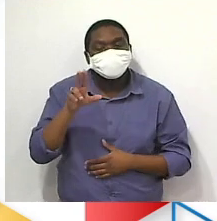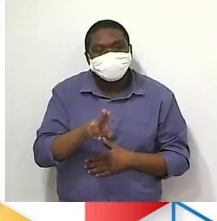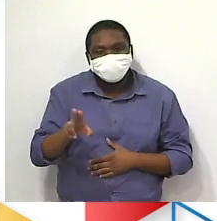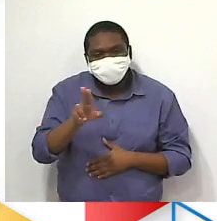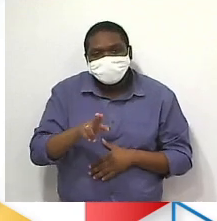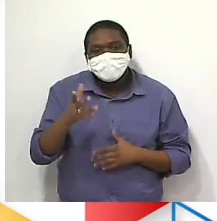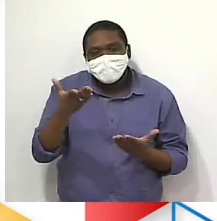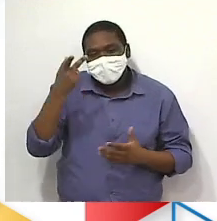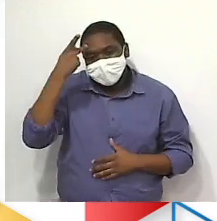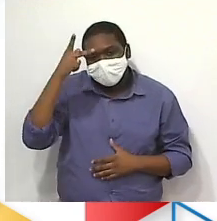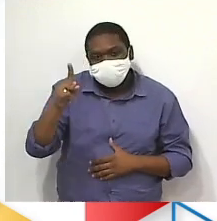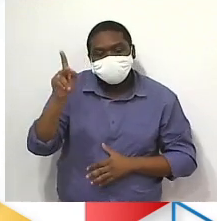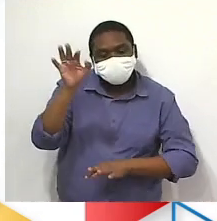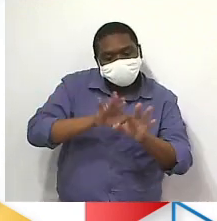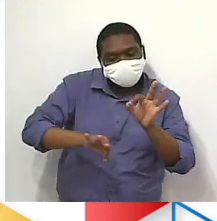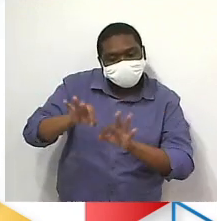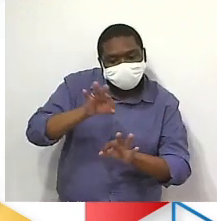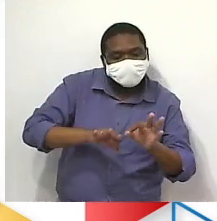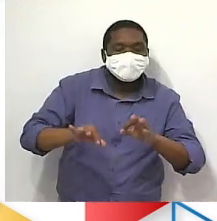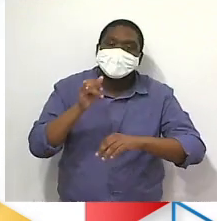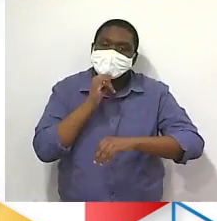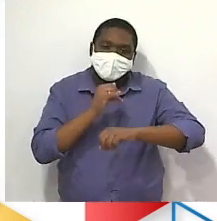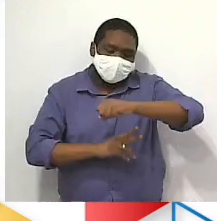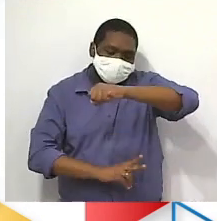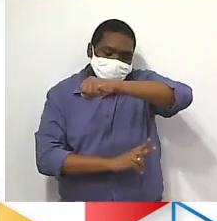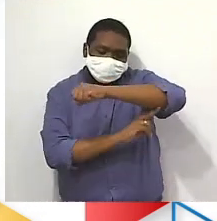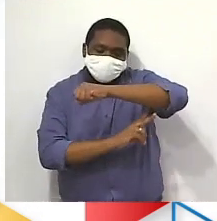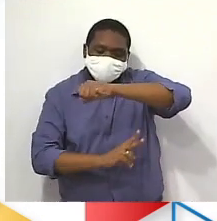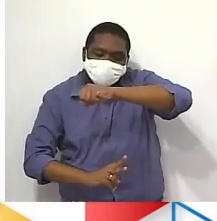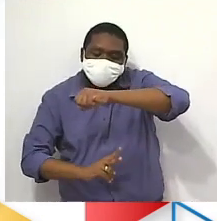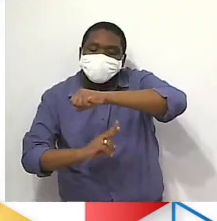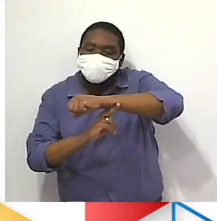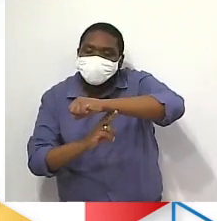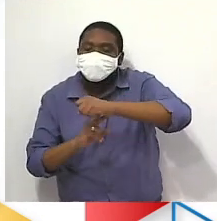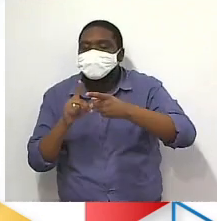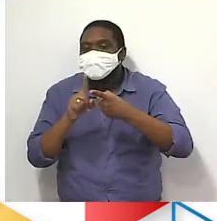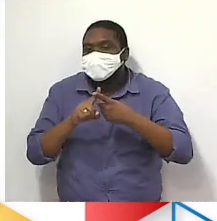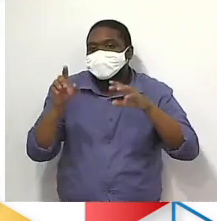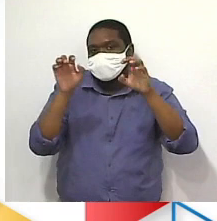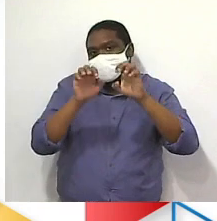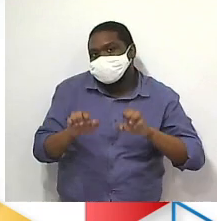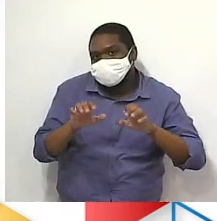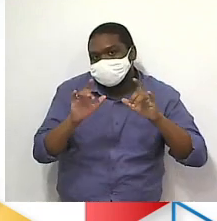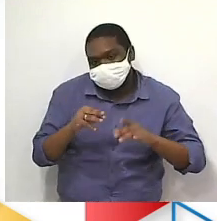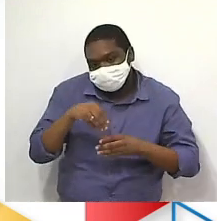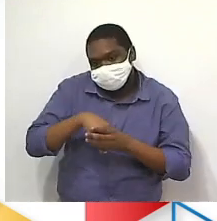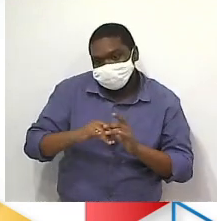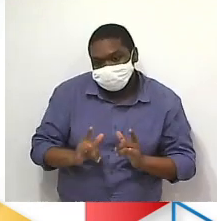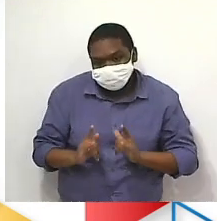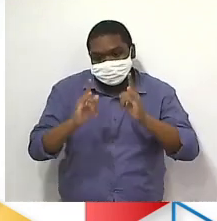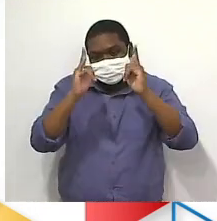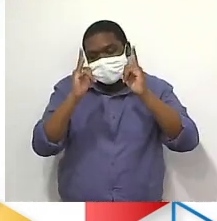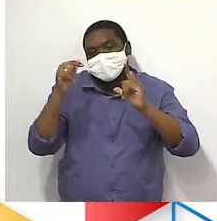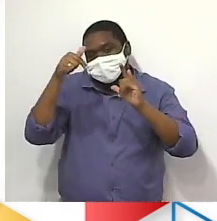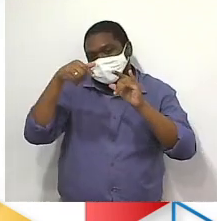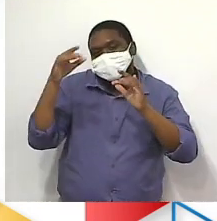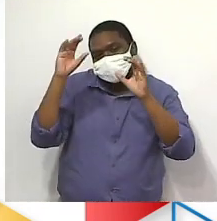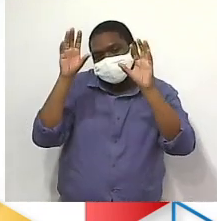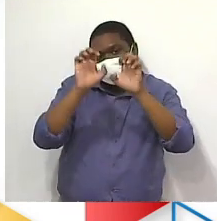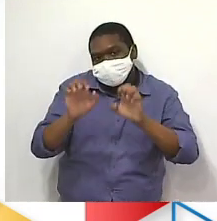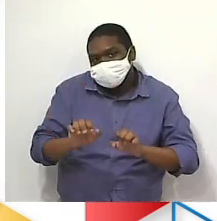para construções de pontes, nas estruturas de edifícios e um monte de coisa no dia a